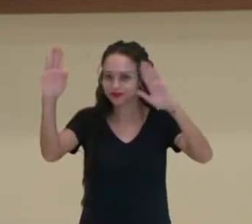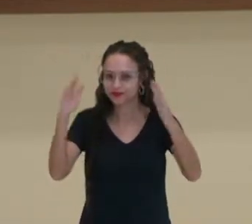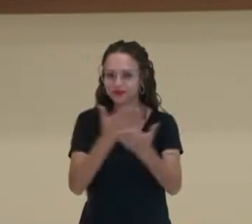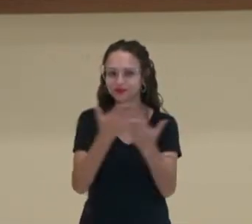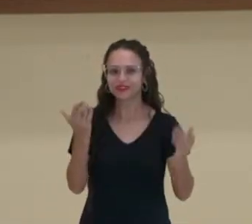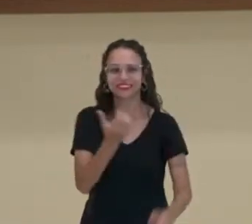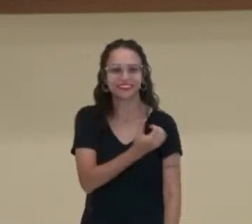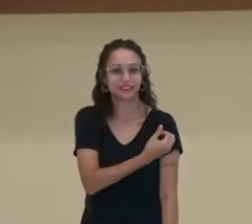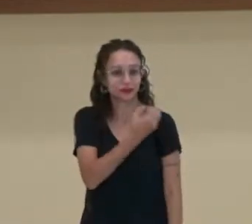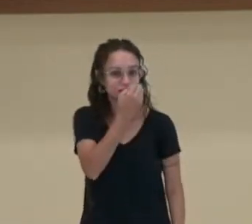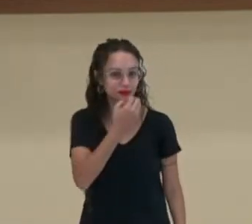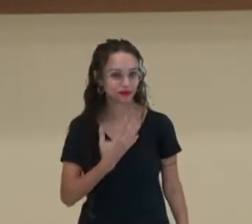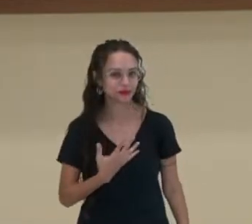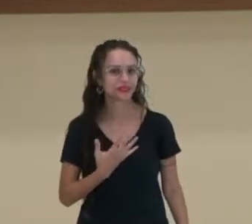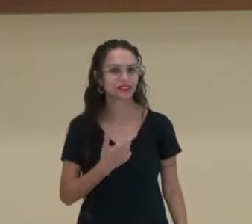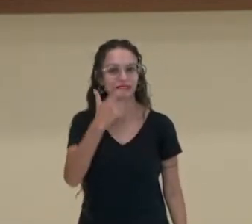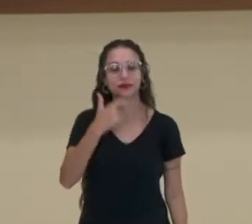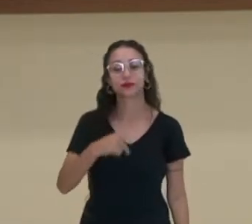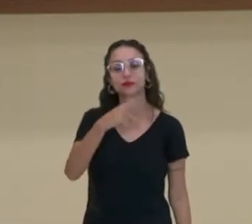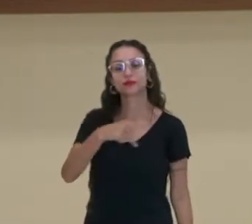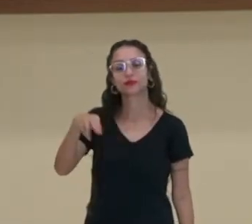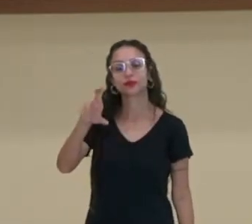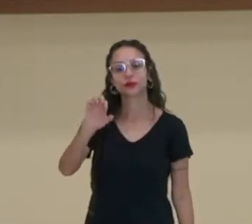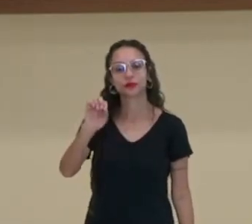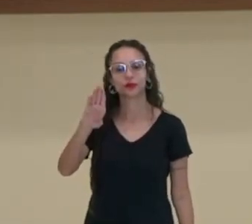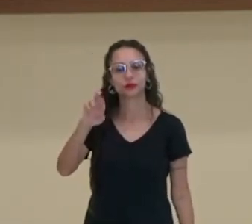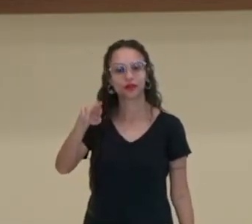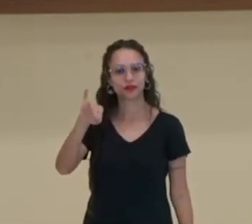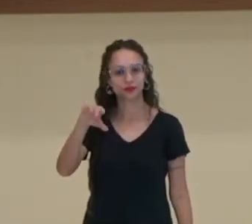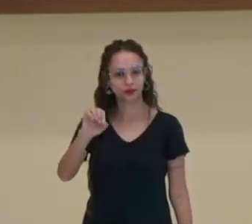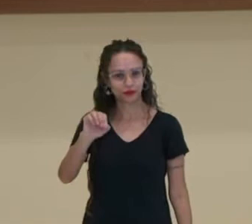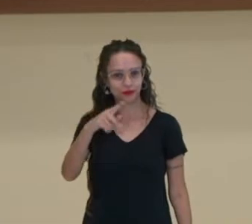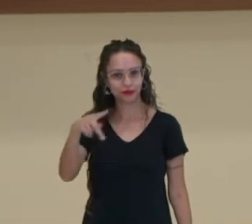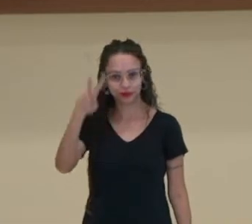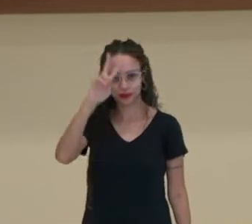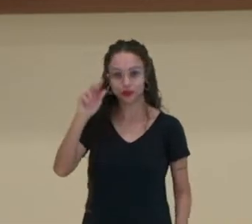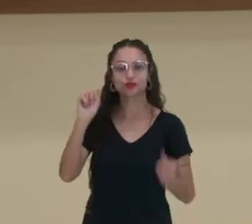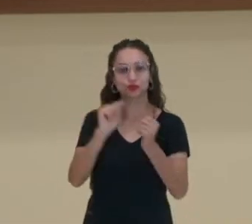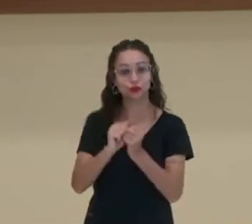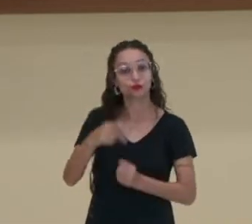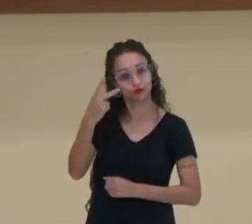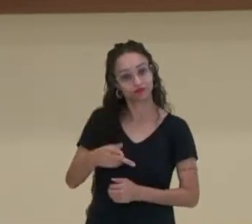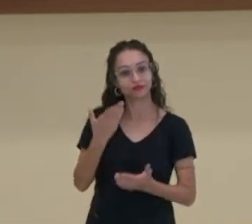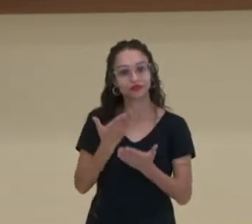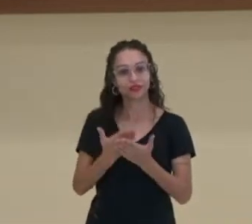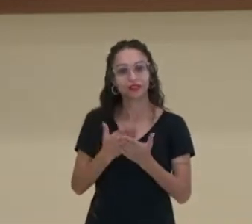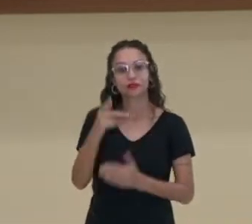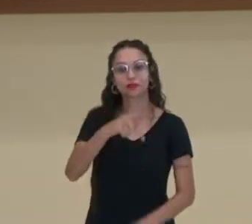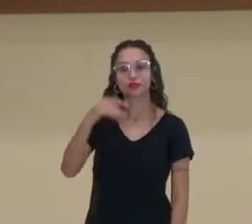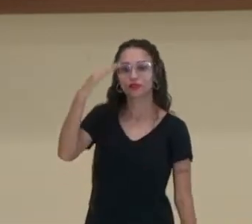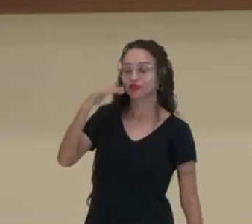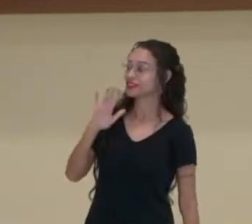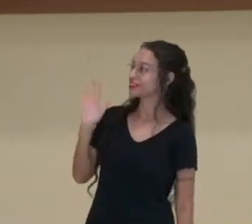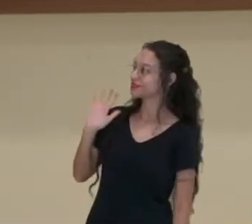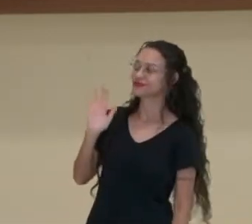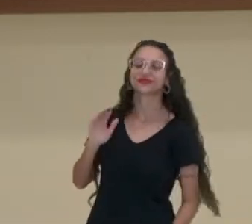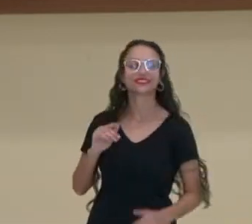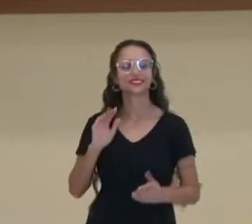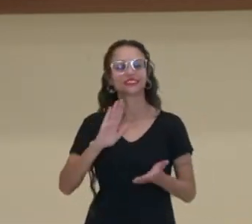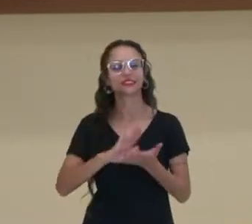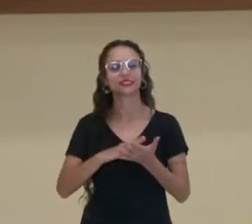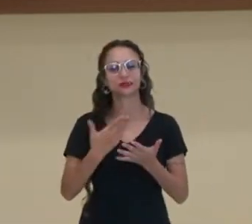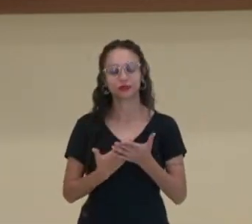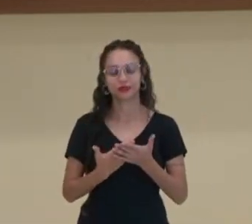Fala, galerinha do sexto ano, tudo bem? Sou o professor Bart Falcione, professor de História. Junto conosco, nesta aula, a professora Viviana, fazendo